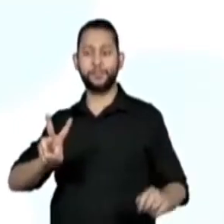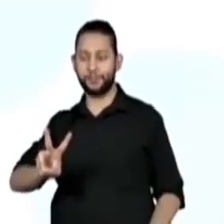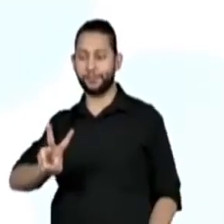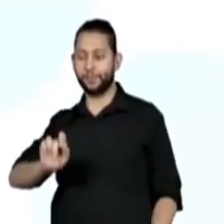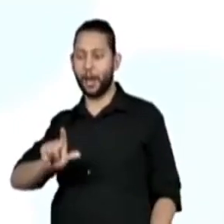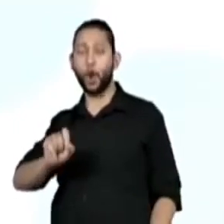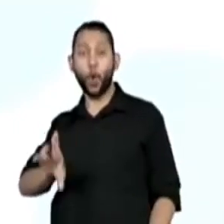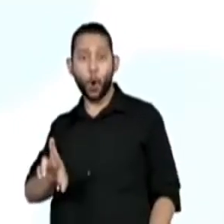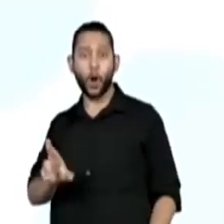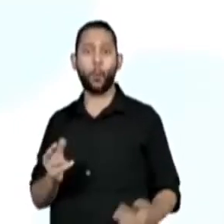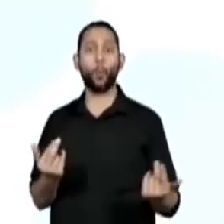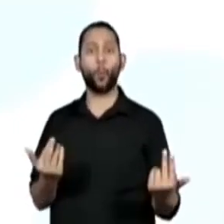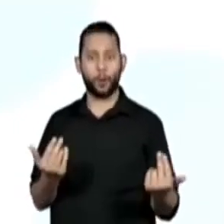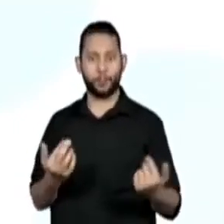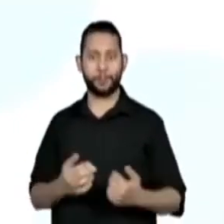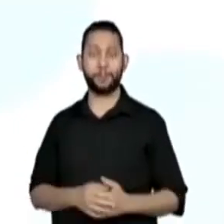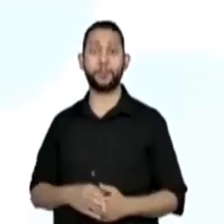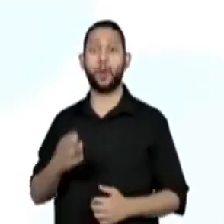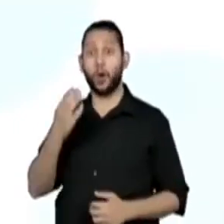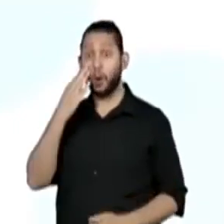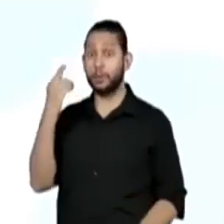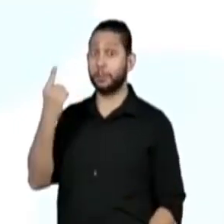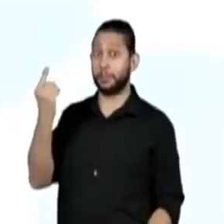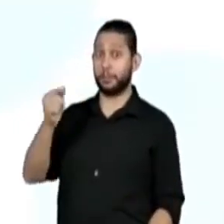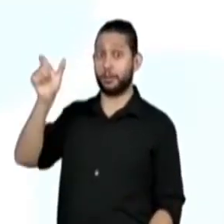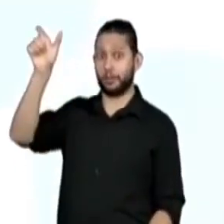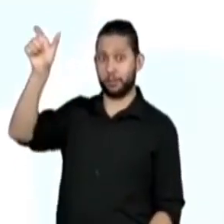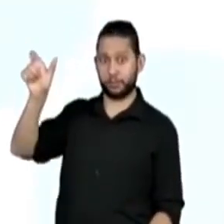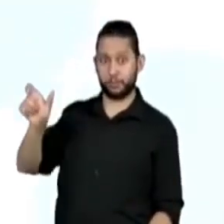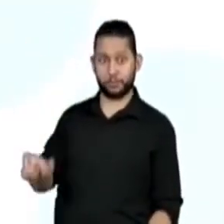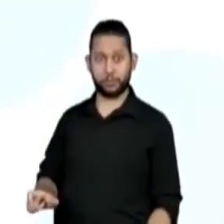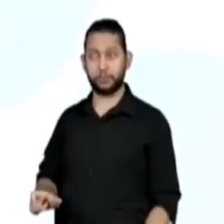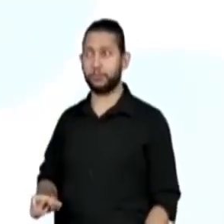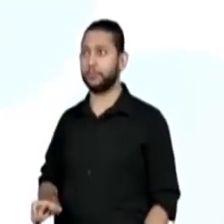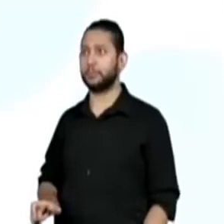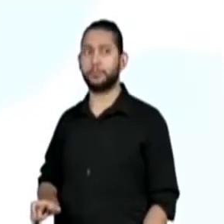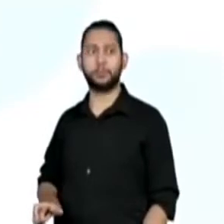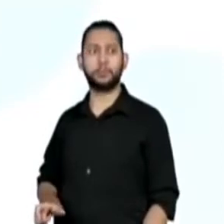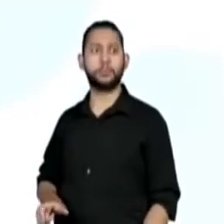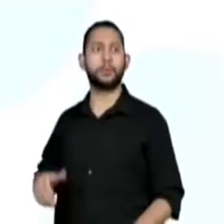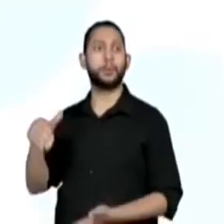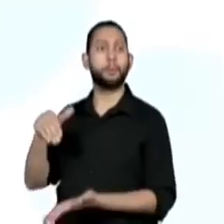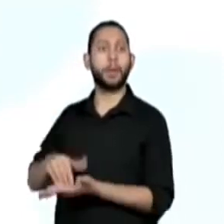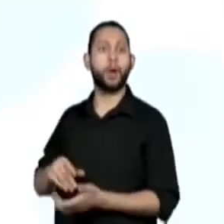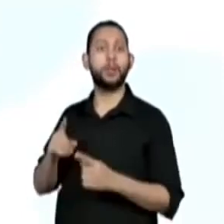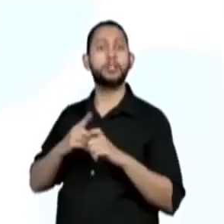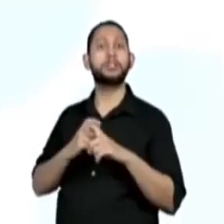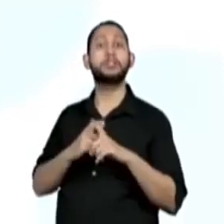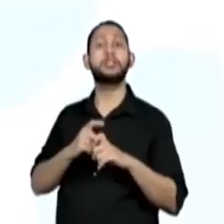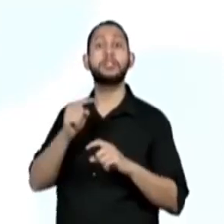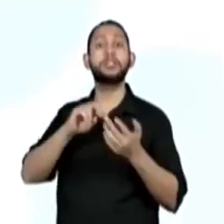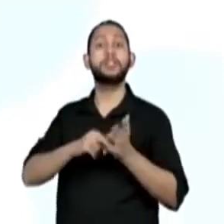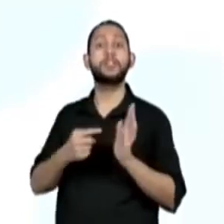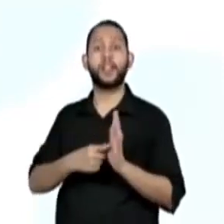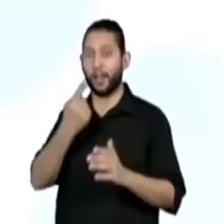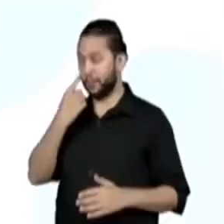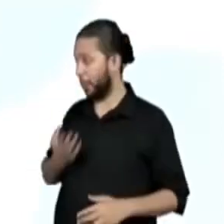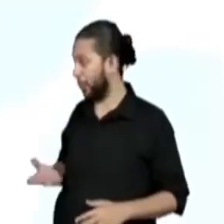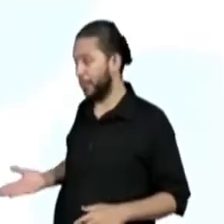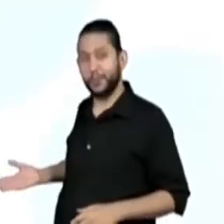aí turma vamos calcular a ordem começando pela esquerda desse eu coloquei ali embaixo também que Valência que possamos ver o valor